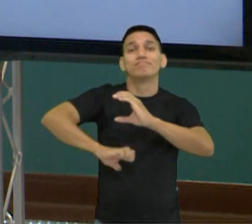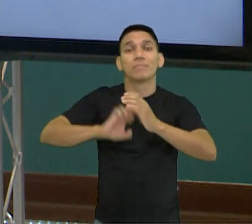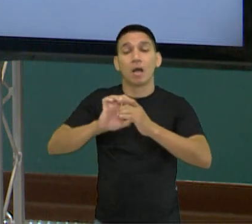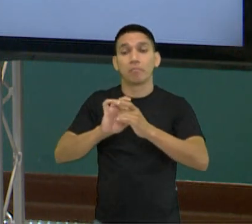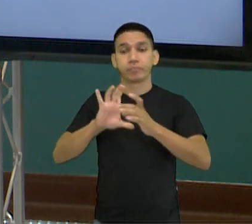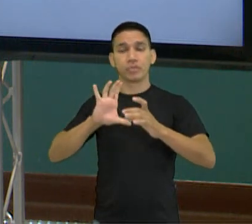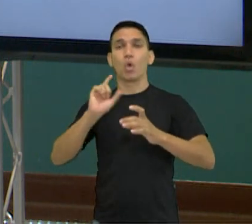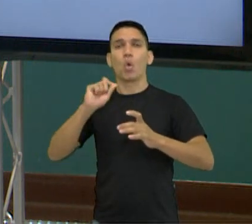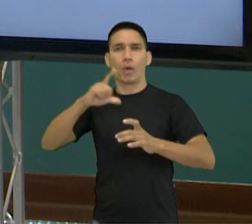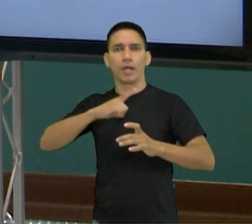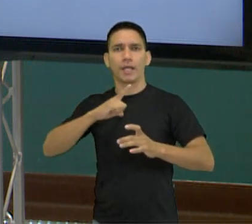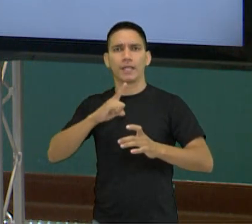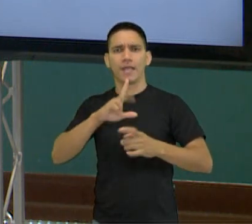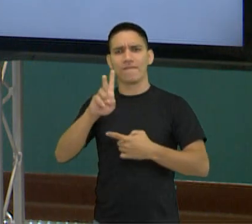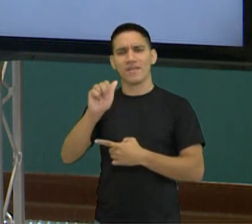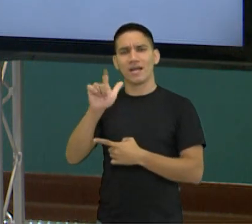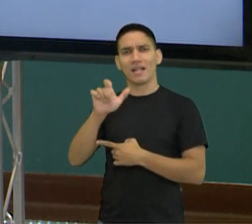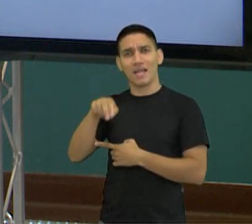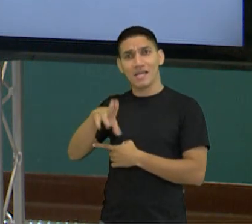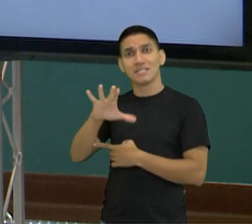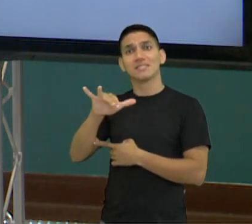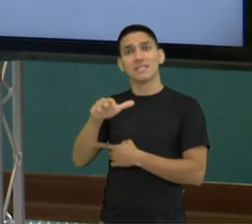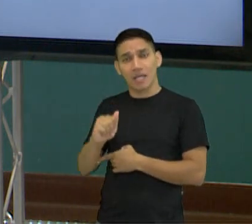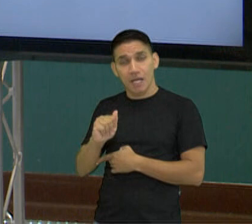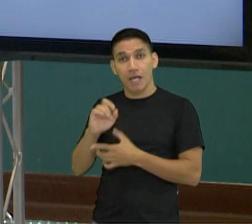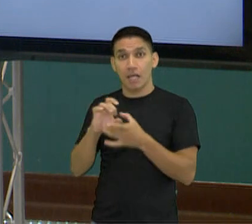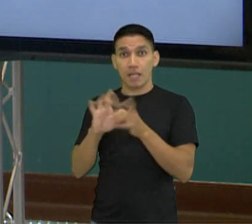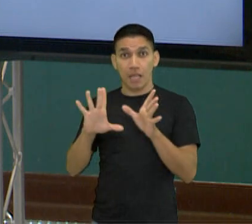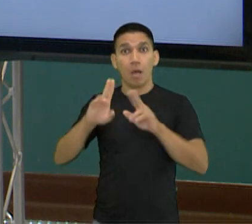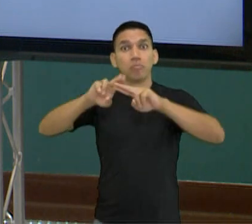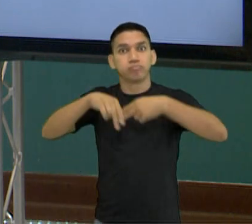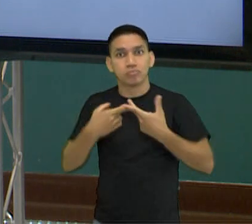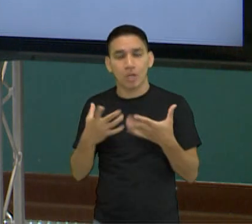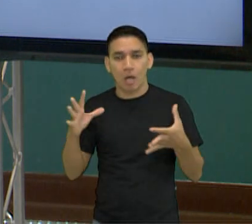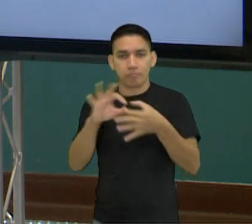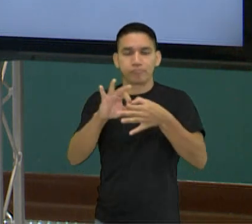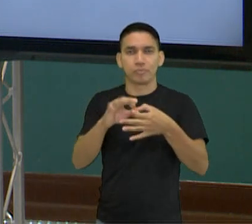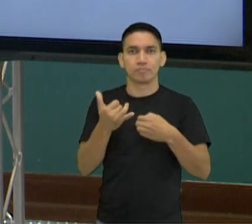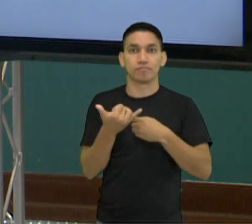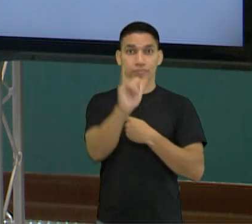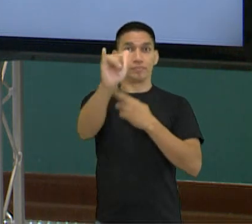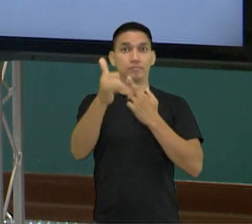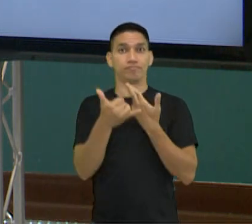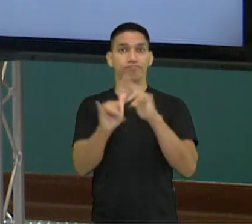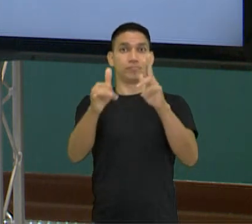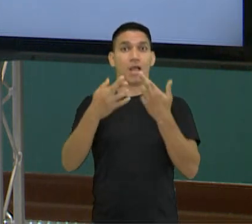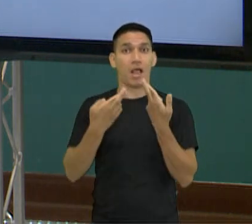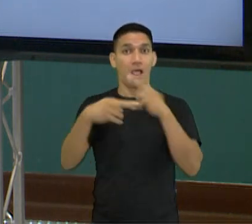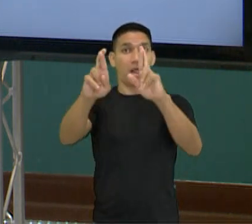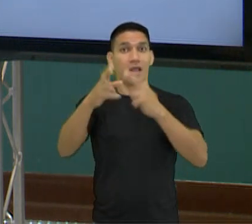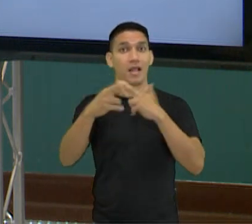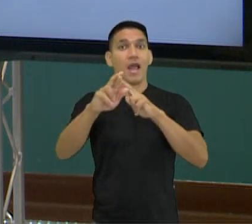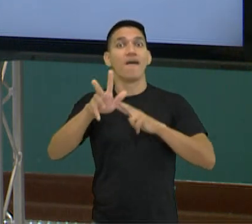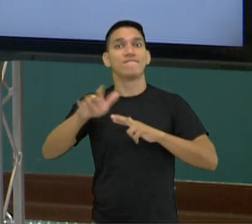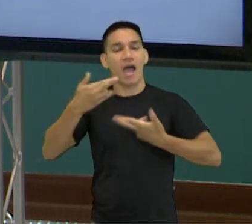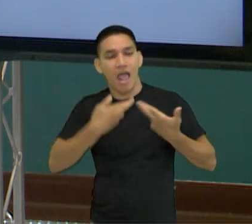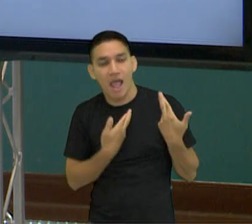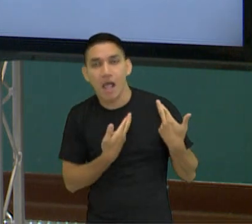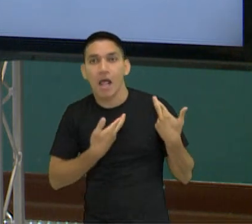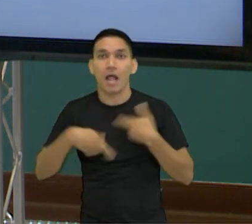uma valência livre e por isso eles são altamente reativos e eles irão